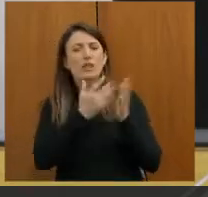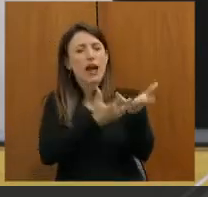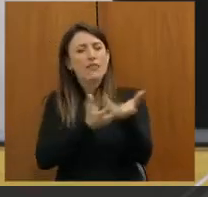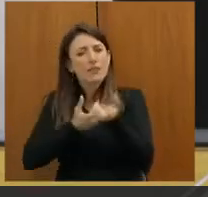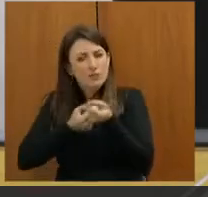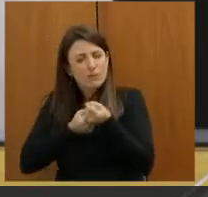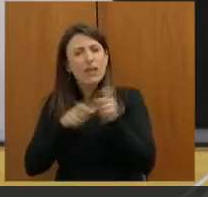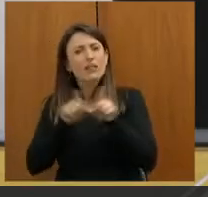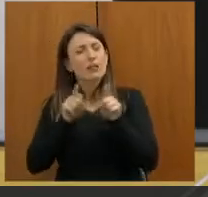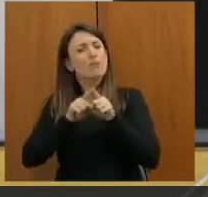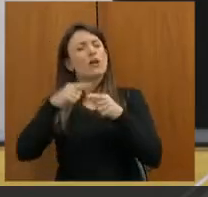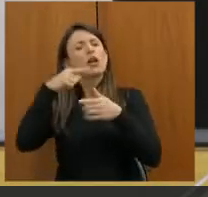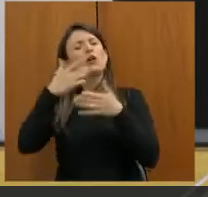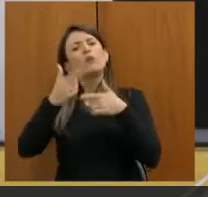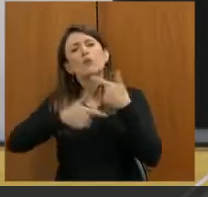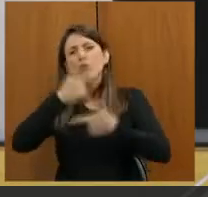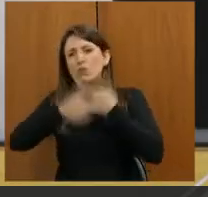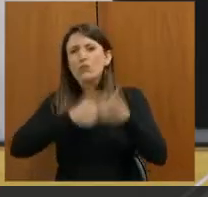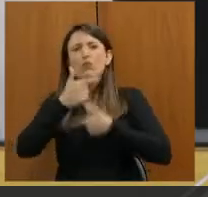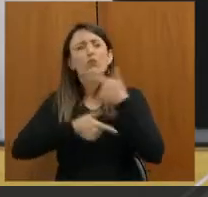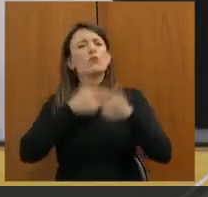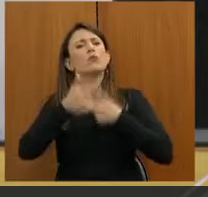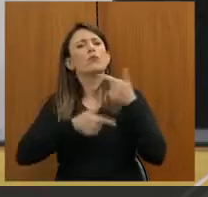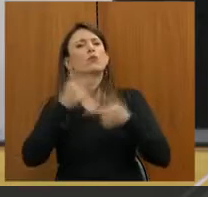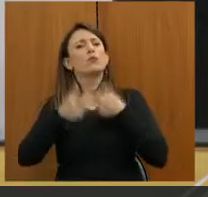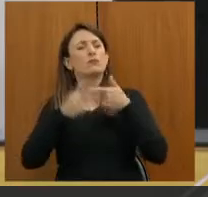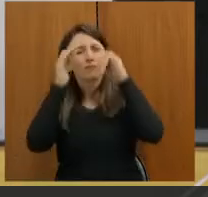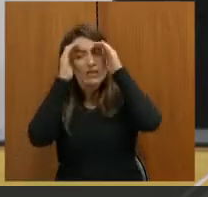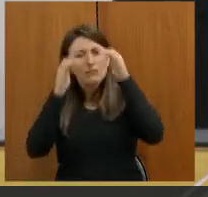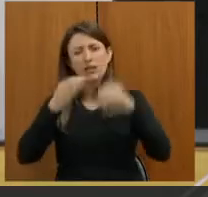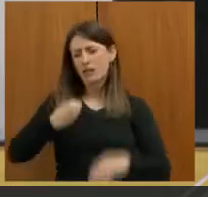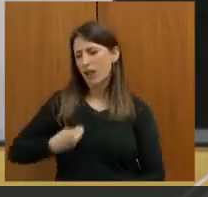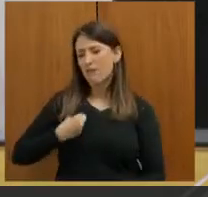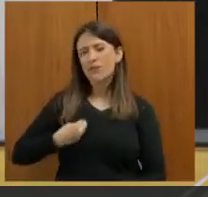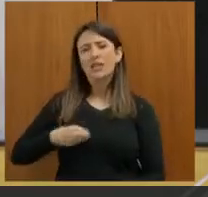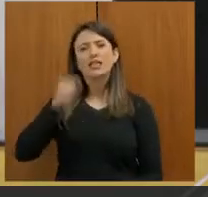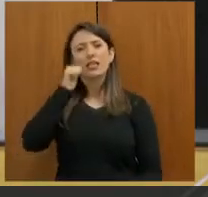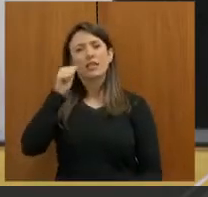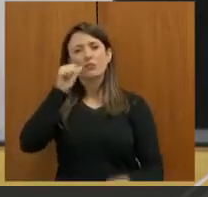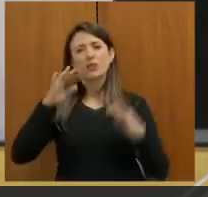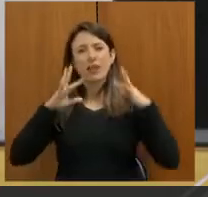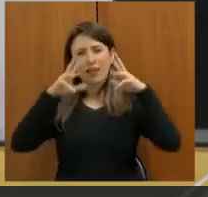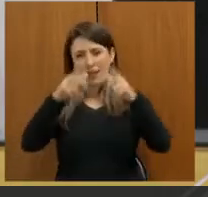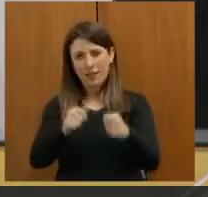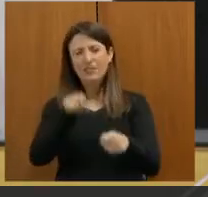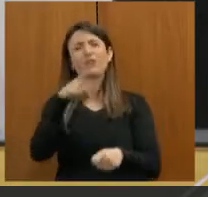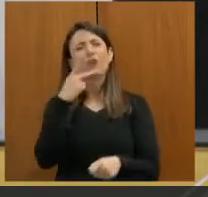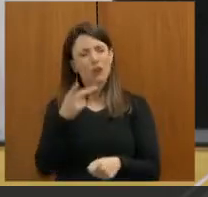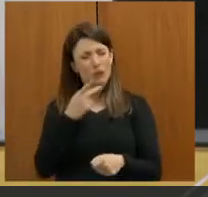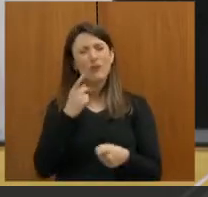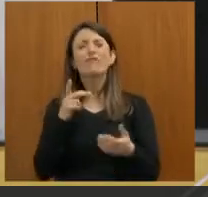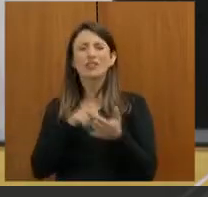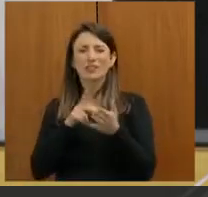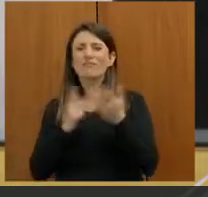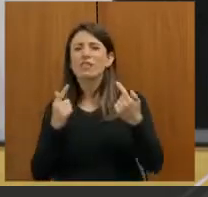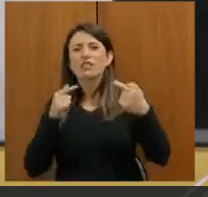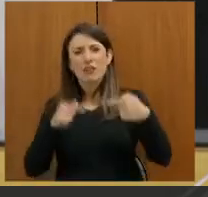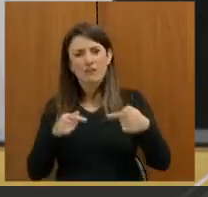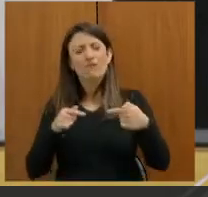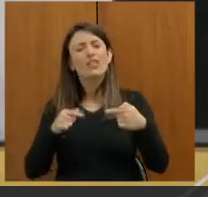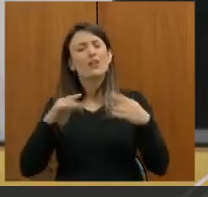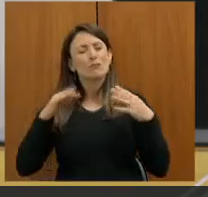é de luta pela vida das nossas mulheres você falou muito bem Um Desafio enorme da Integração né de todos e